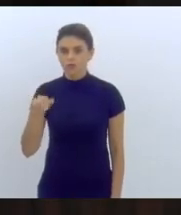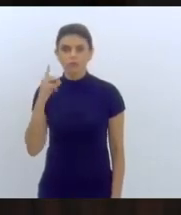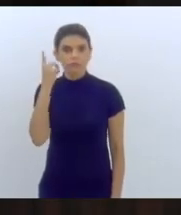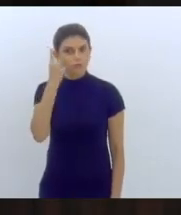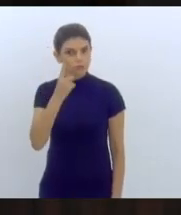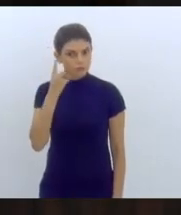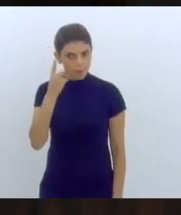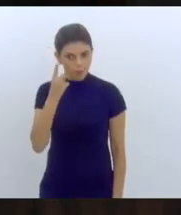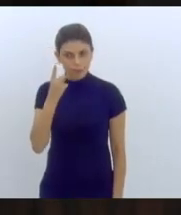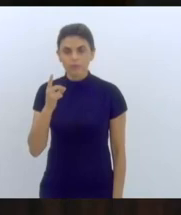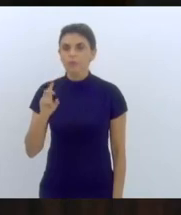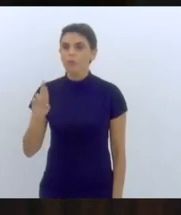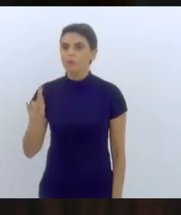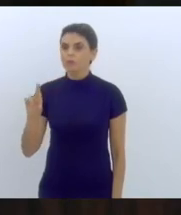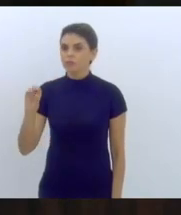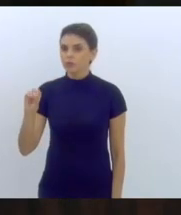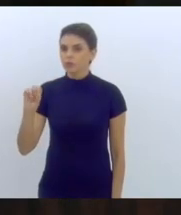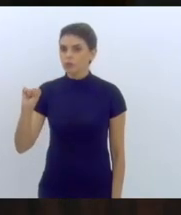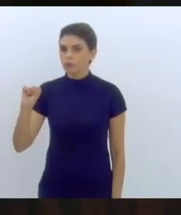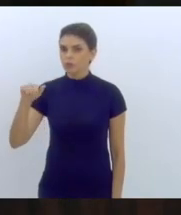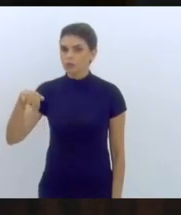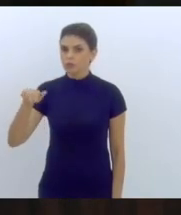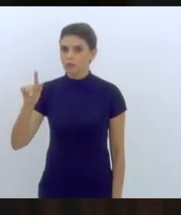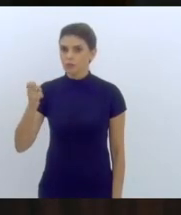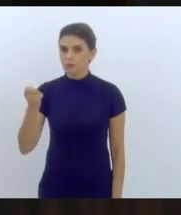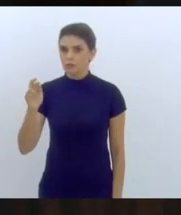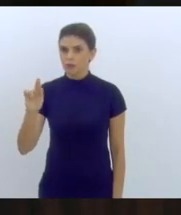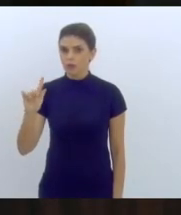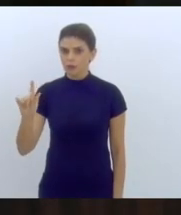Deputado Rosenberg Reis.